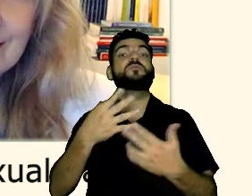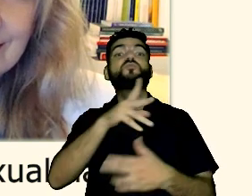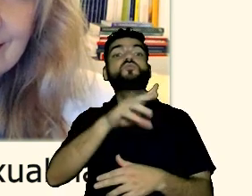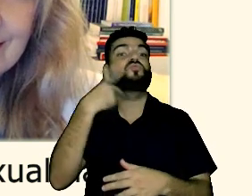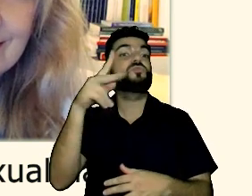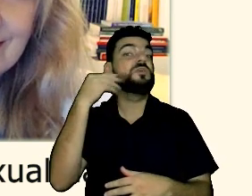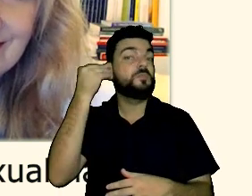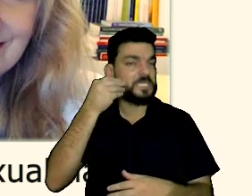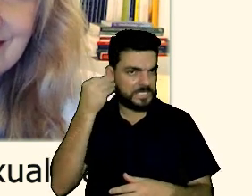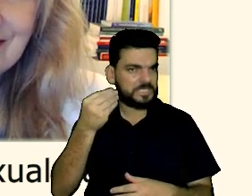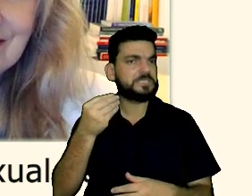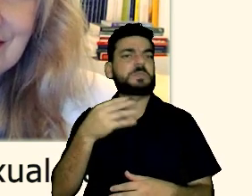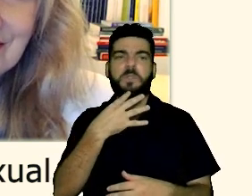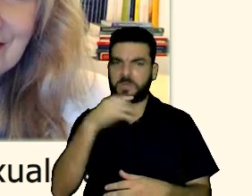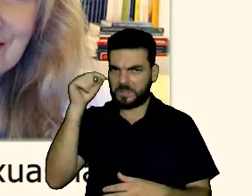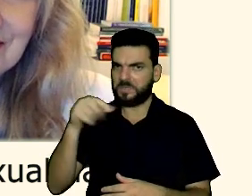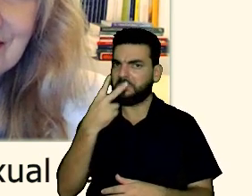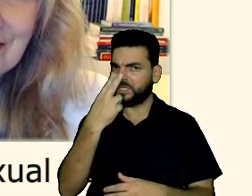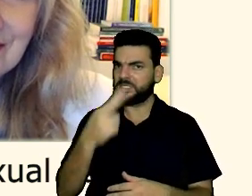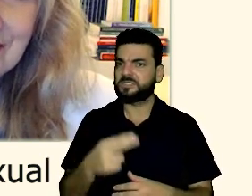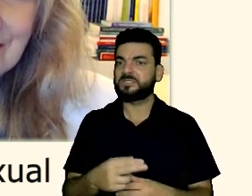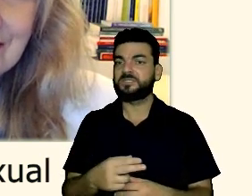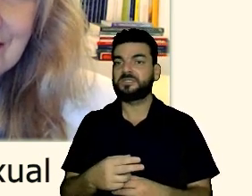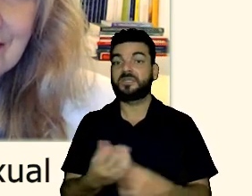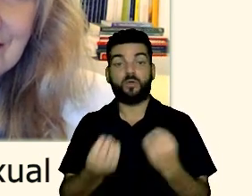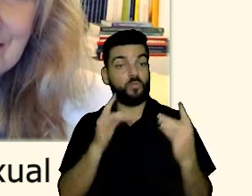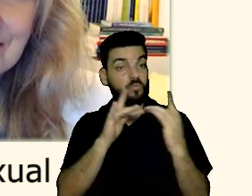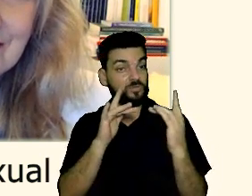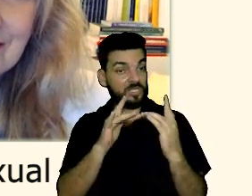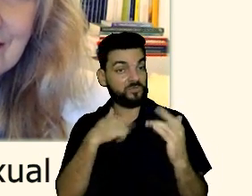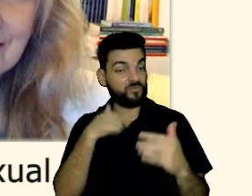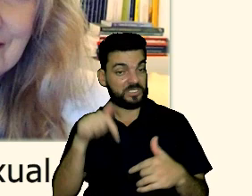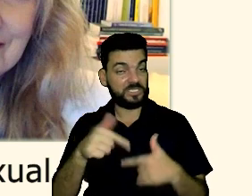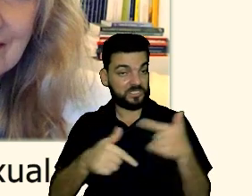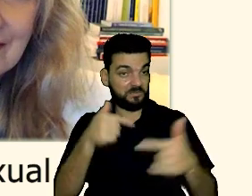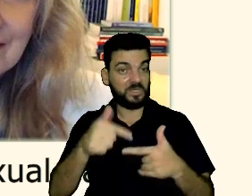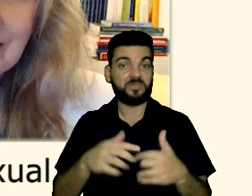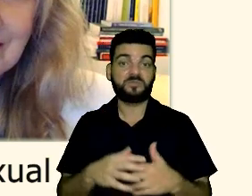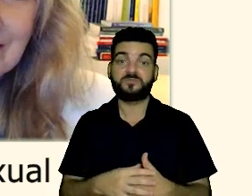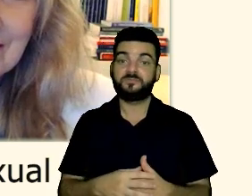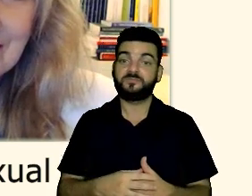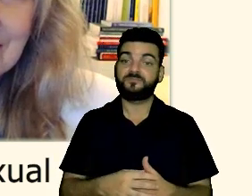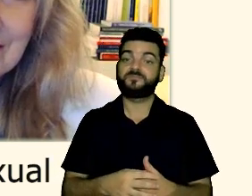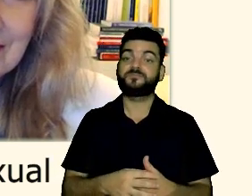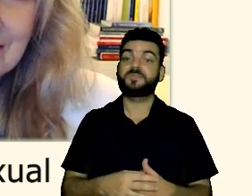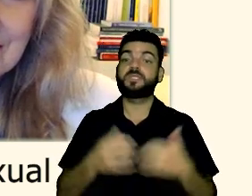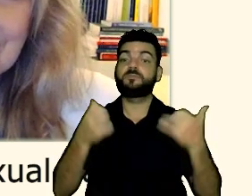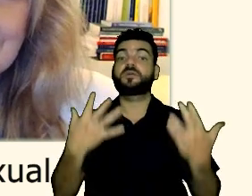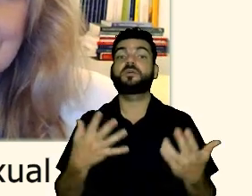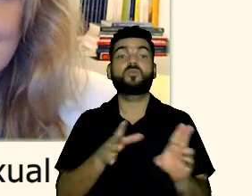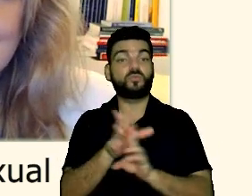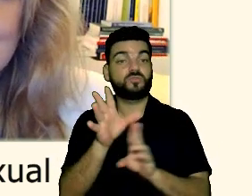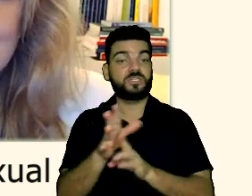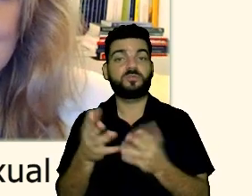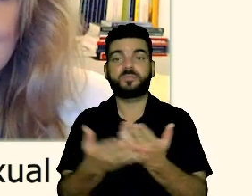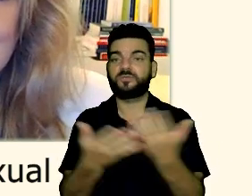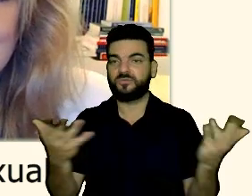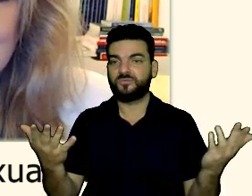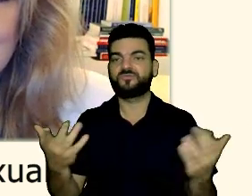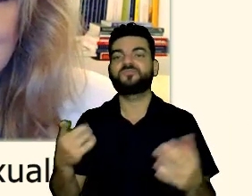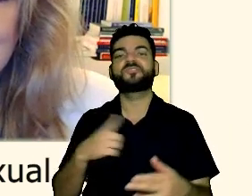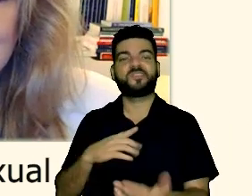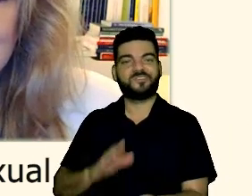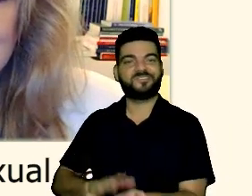muito brilhante. Então, muito importante as suas colocações, o seu depoimento, muito próximo aqui, né, já